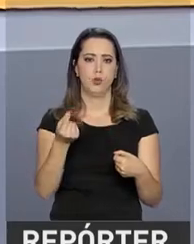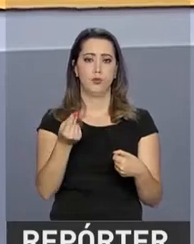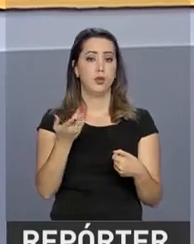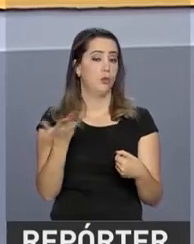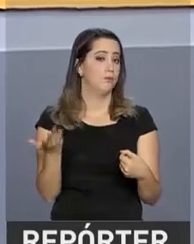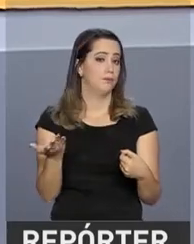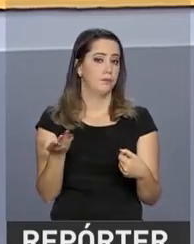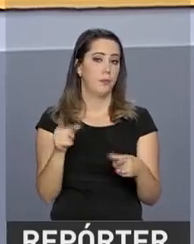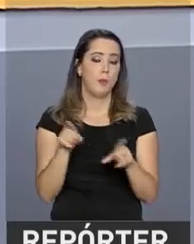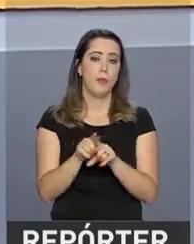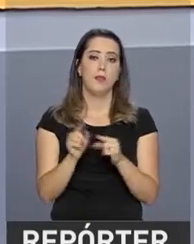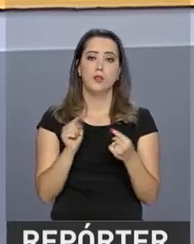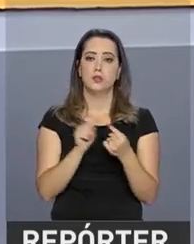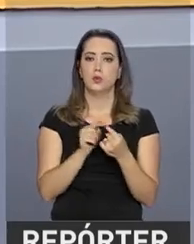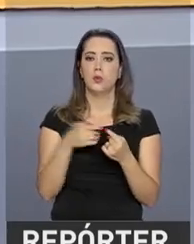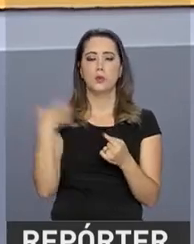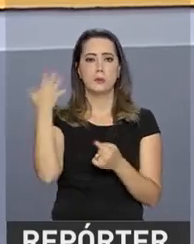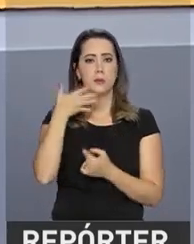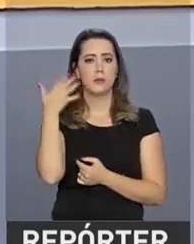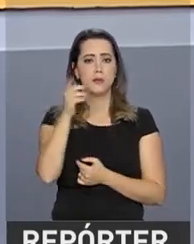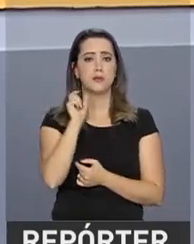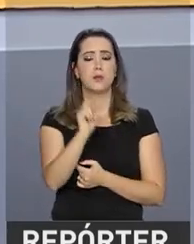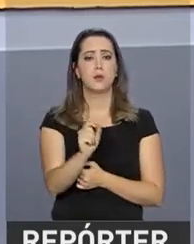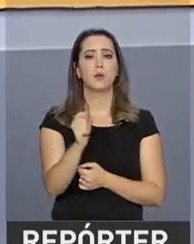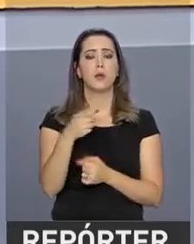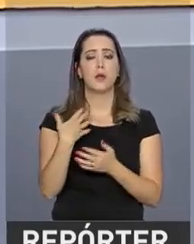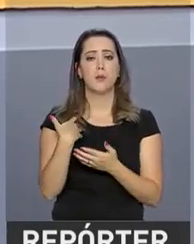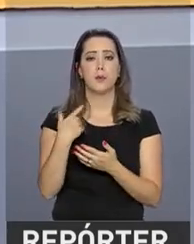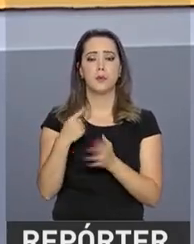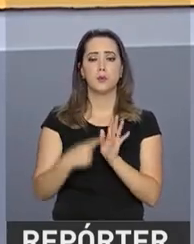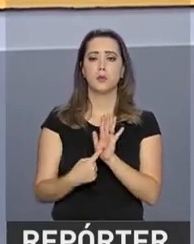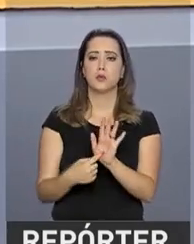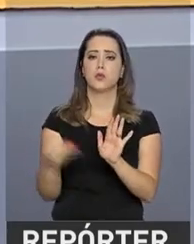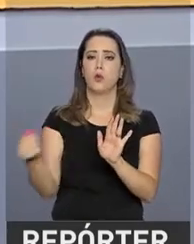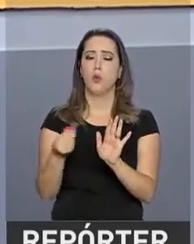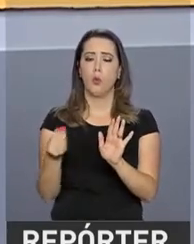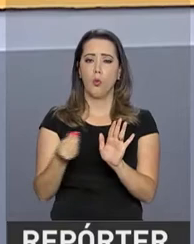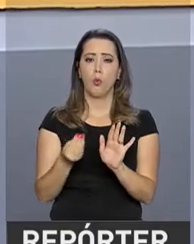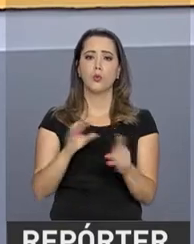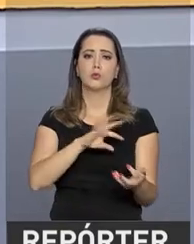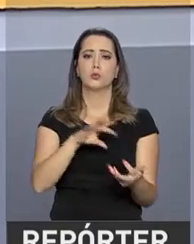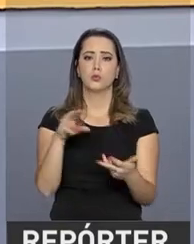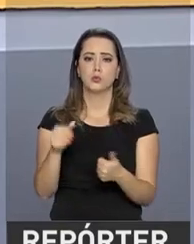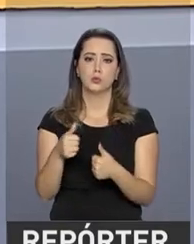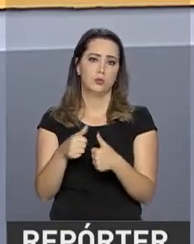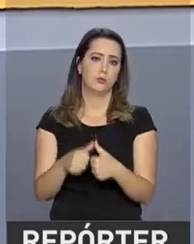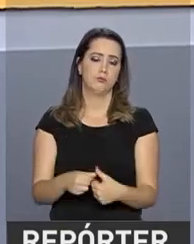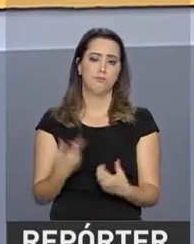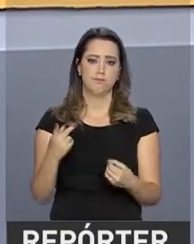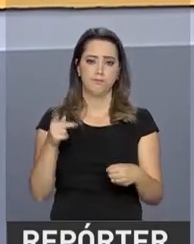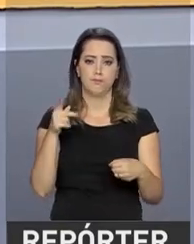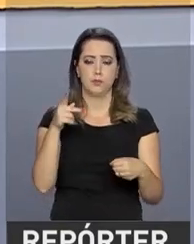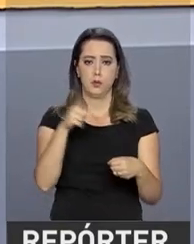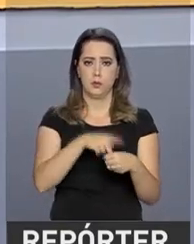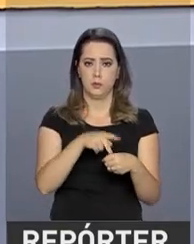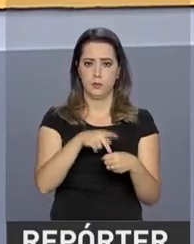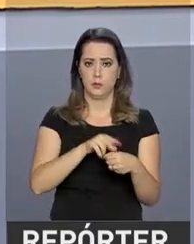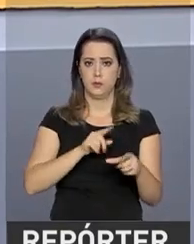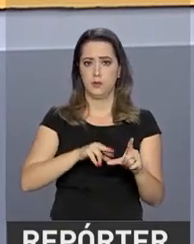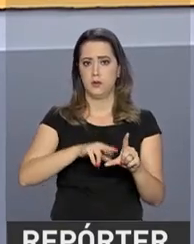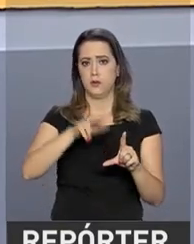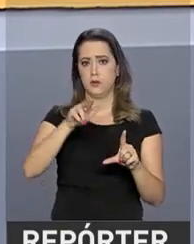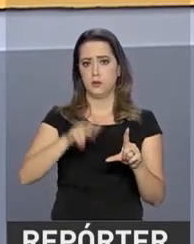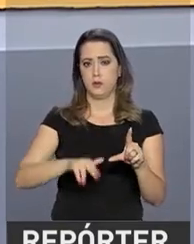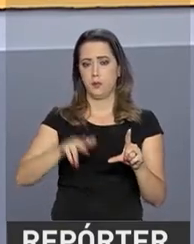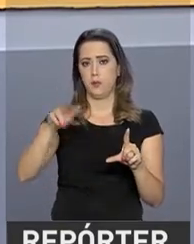parenti a reunião foi marcada para esclarecer a situação do mercado o presidente da petrobras reiterou que a variação de preços dos